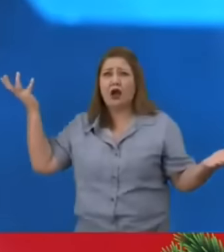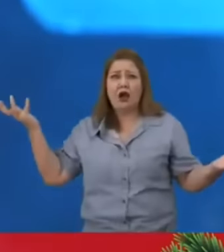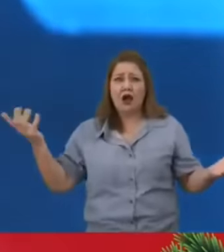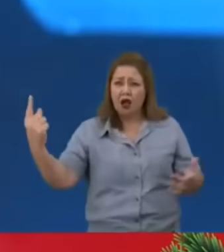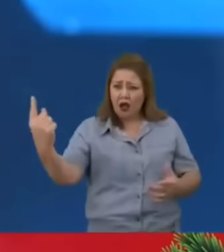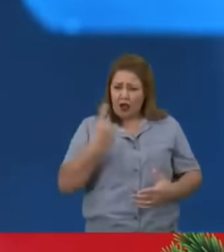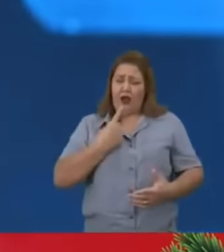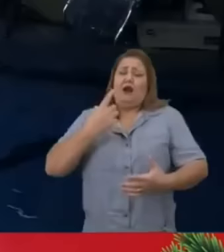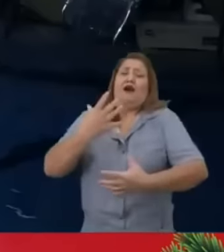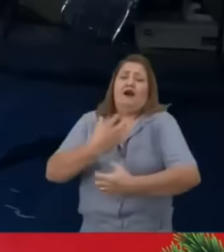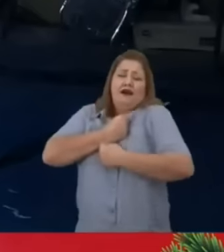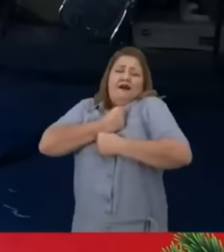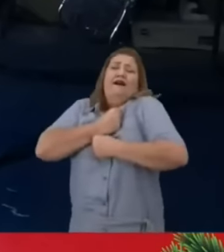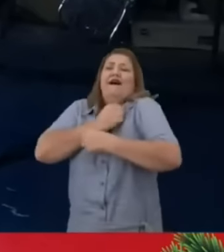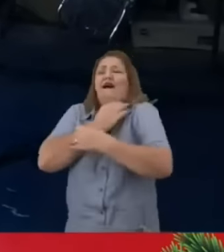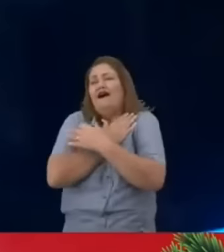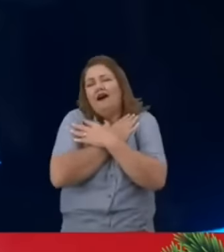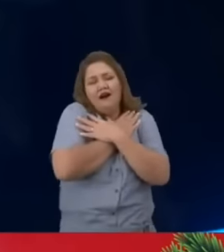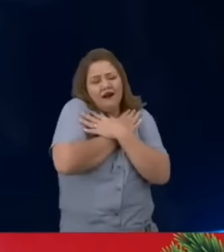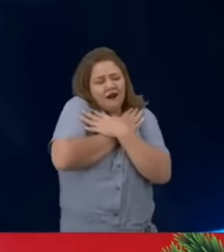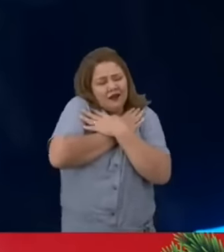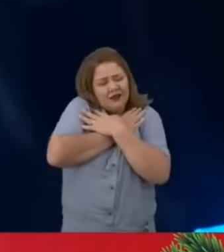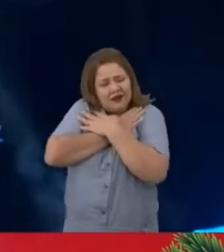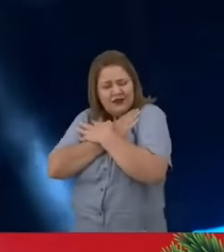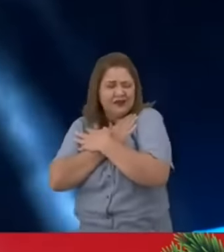chega e me rende.